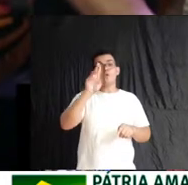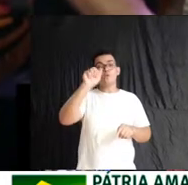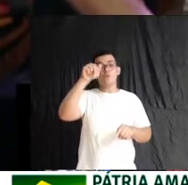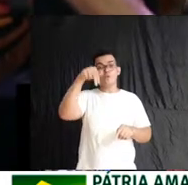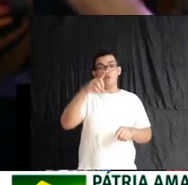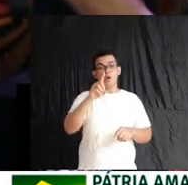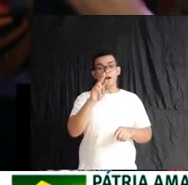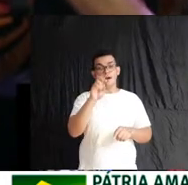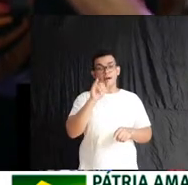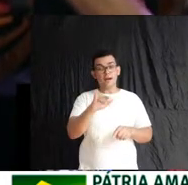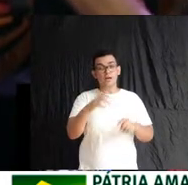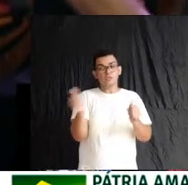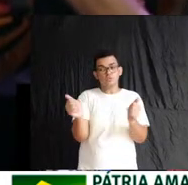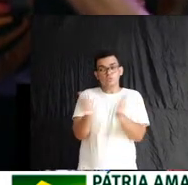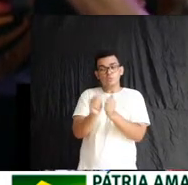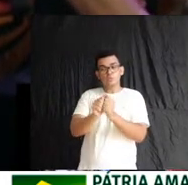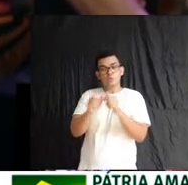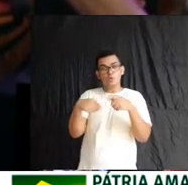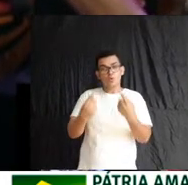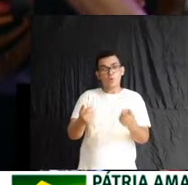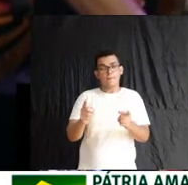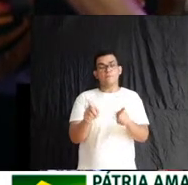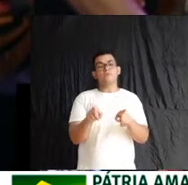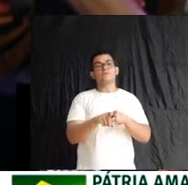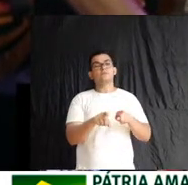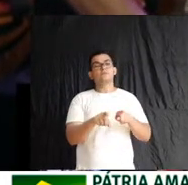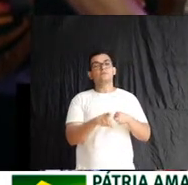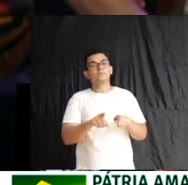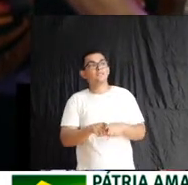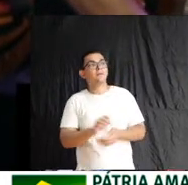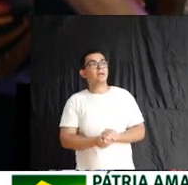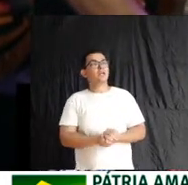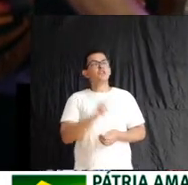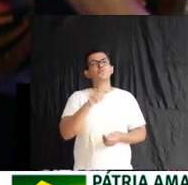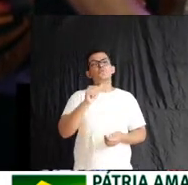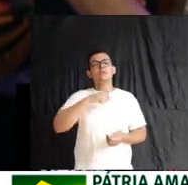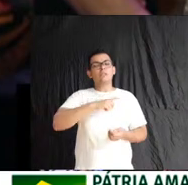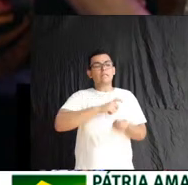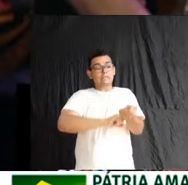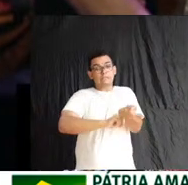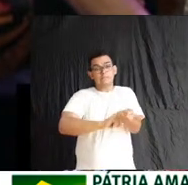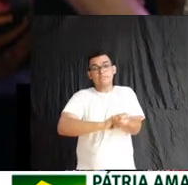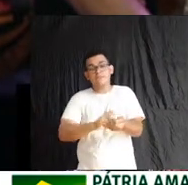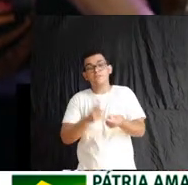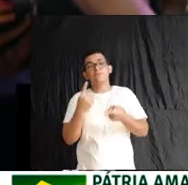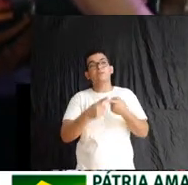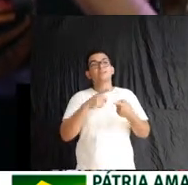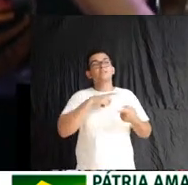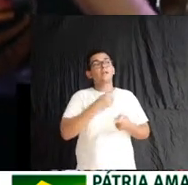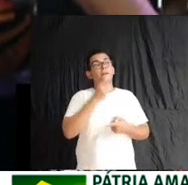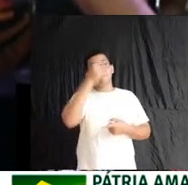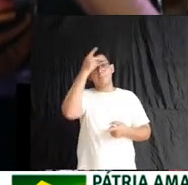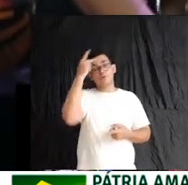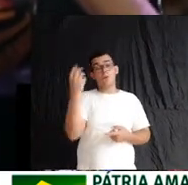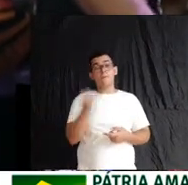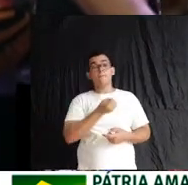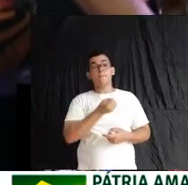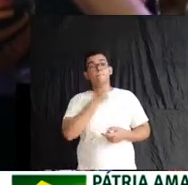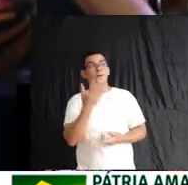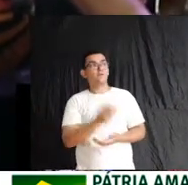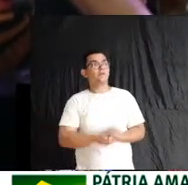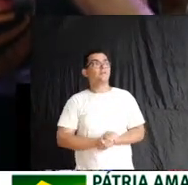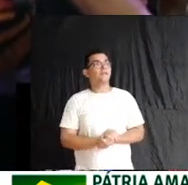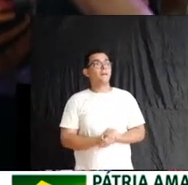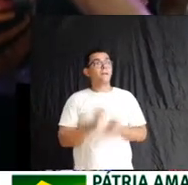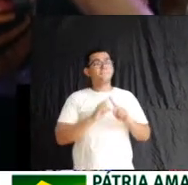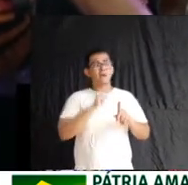realmente, é um prazer estar tocando com ele. A gente não passa raiva, tocando com bons músicos, a gente não passa... Eles fazem raiva na gente de